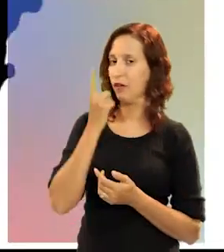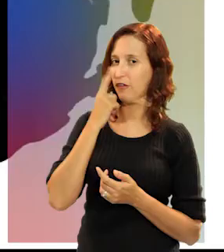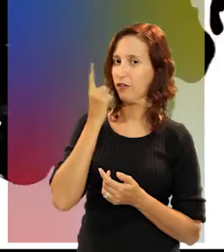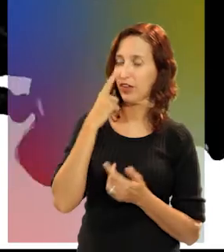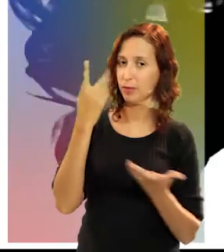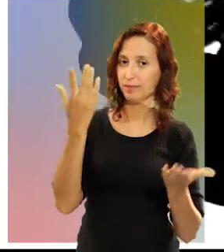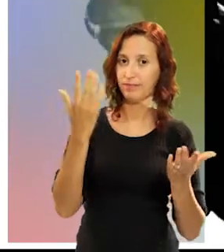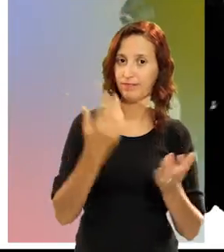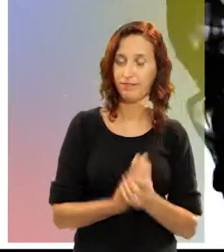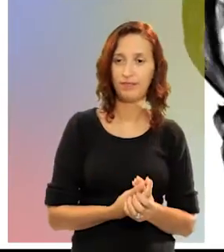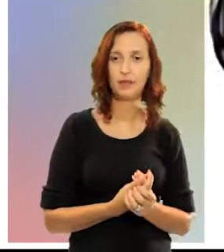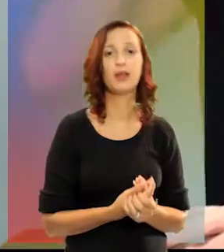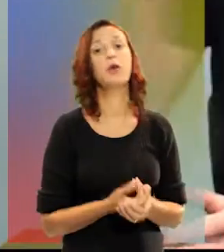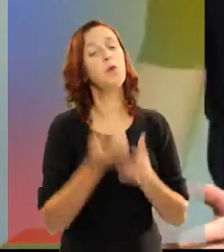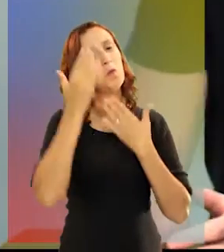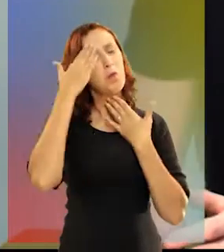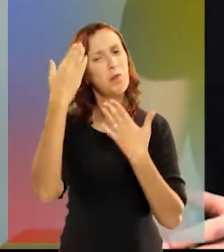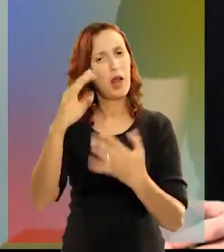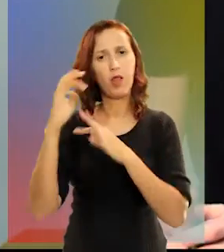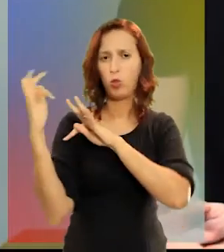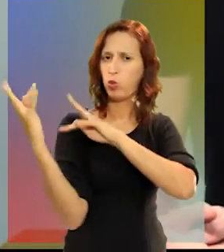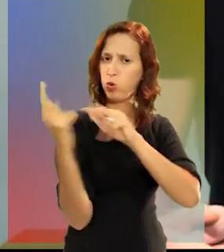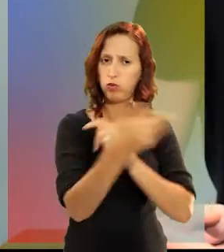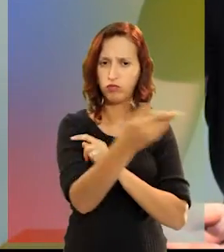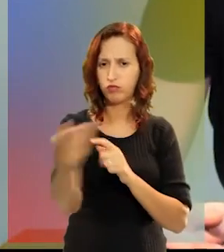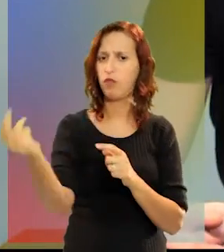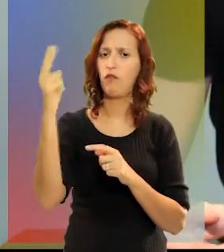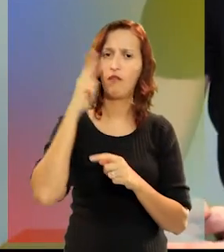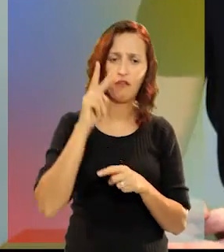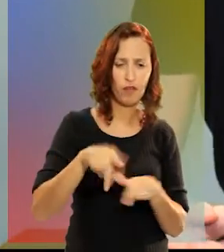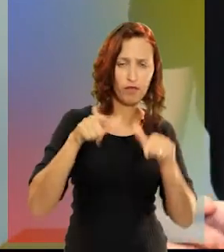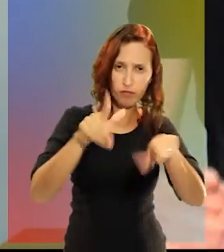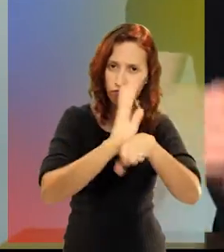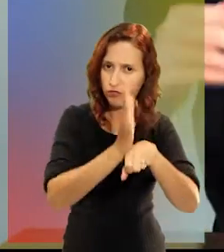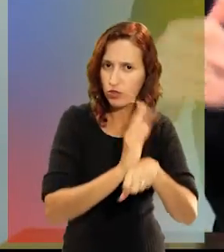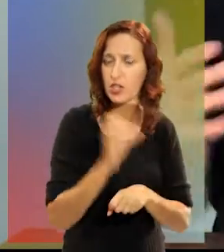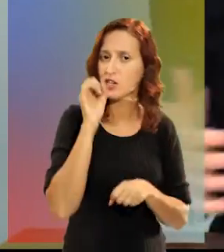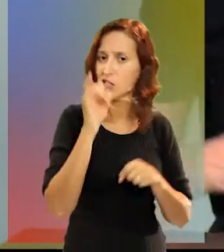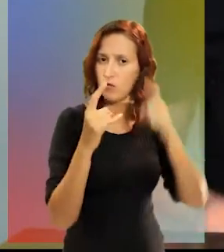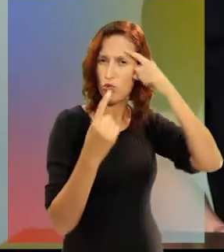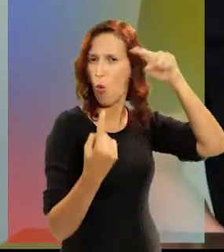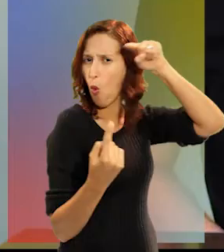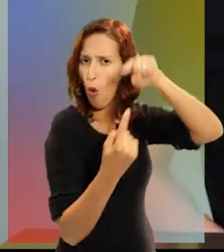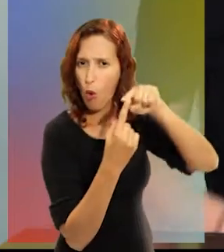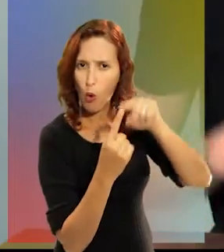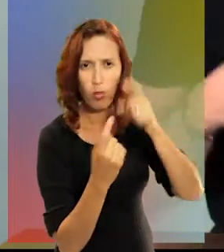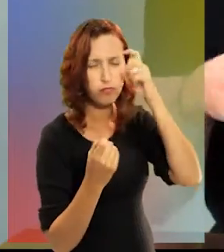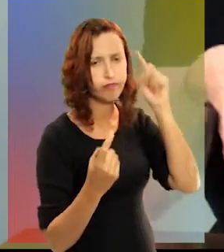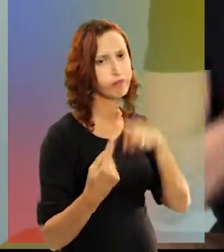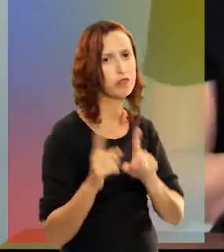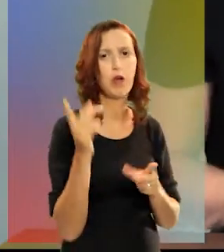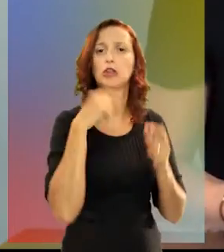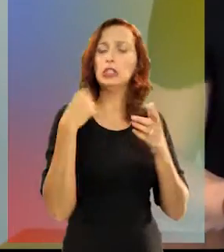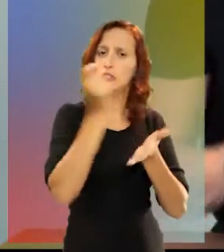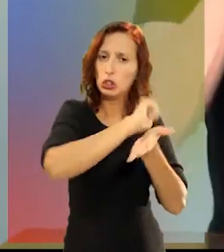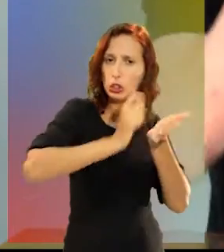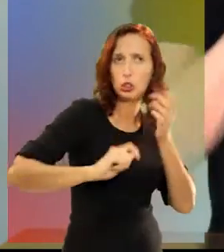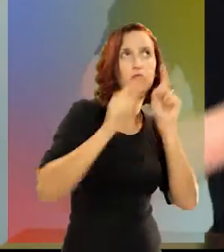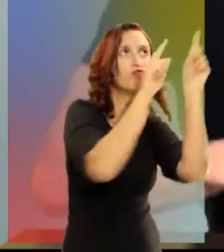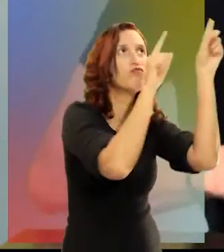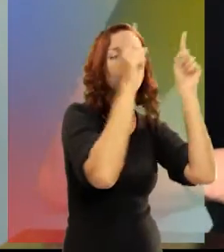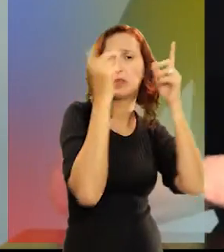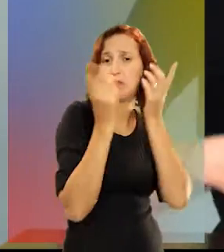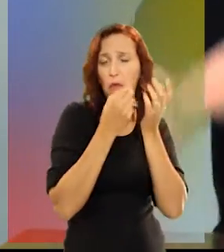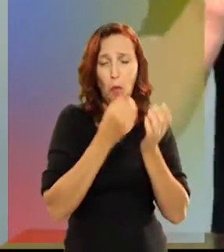Confira. Muito obrigado a todos por terem assistido o vídeo até aqui. Se você concorda com alguma coisa que a gente falou, por favor, deixa aqui nos comentários. Se